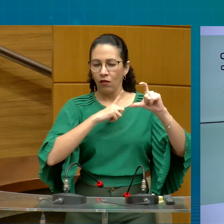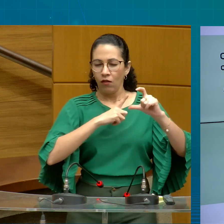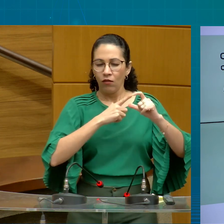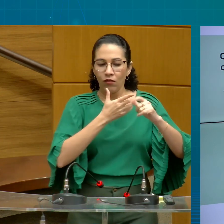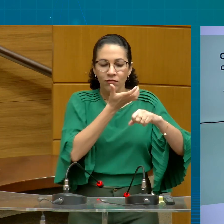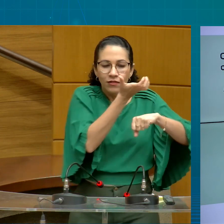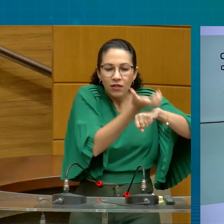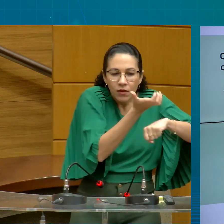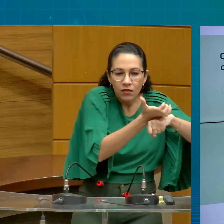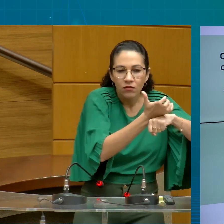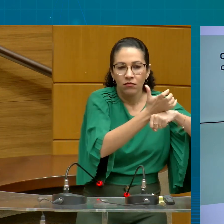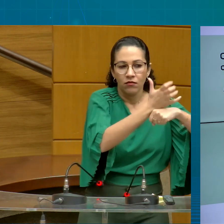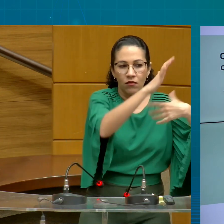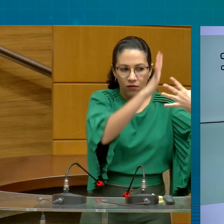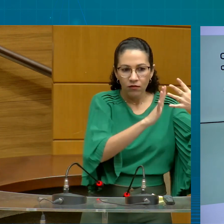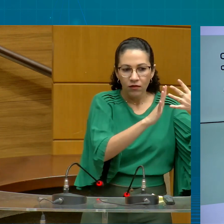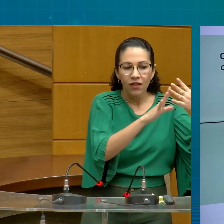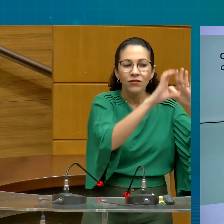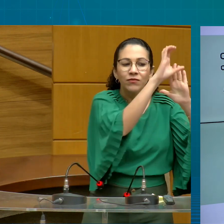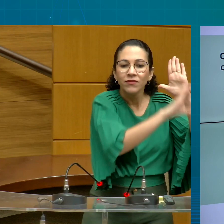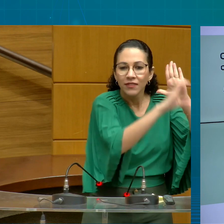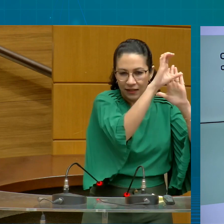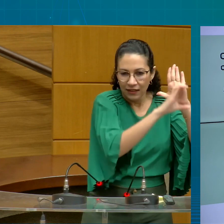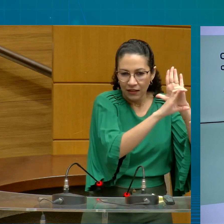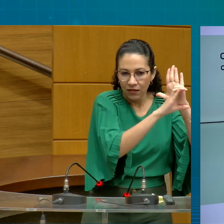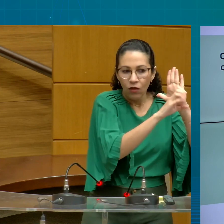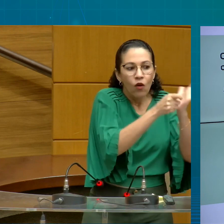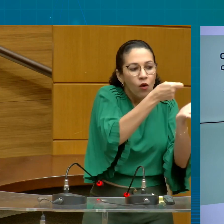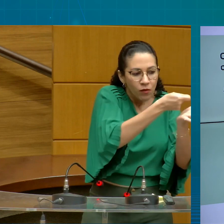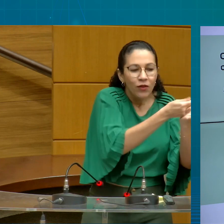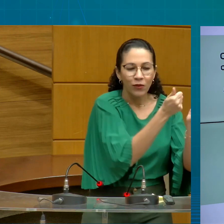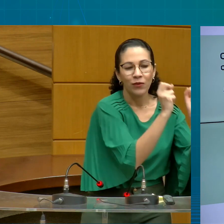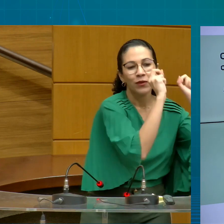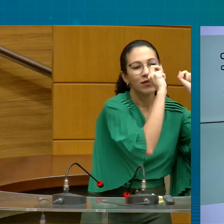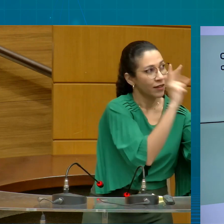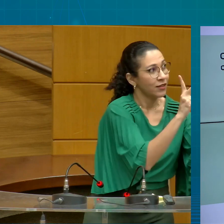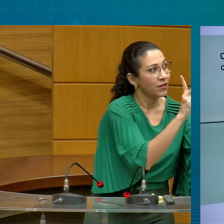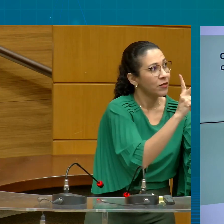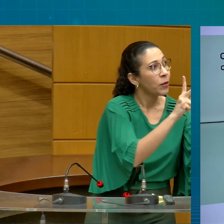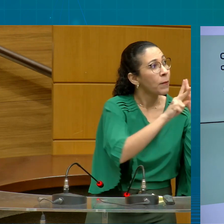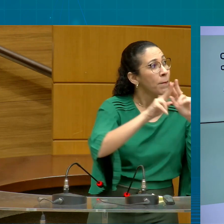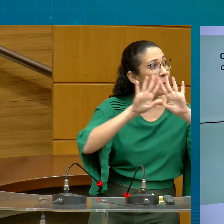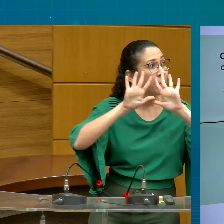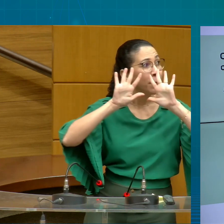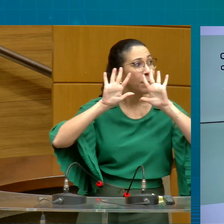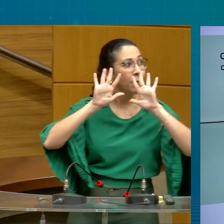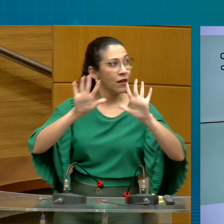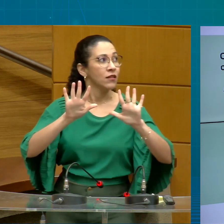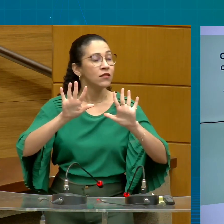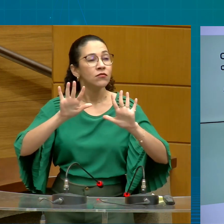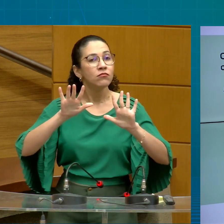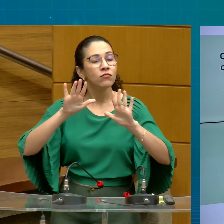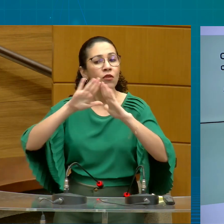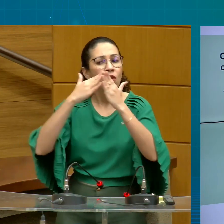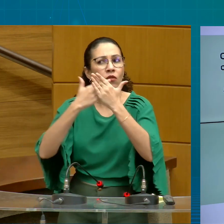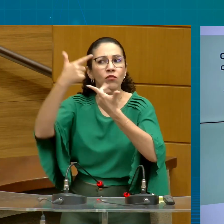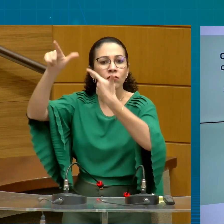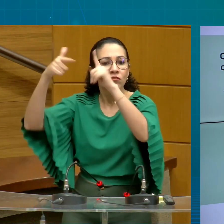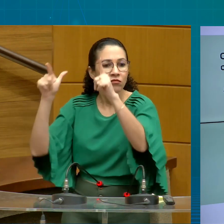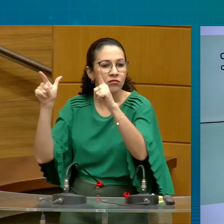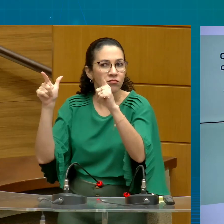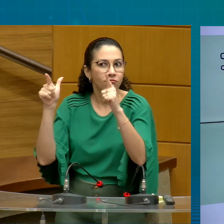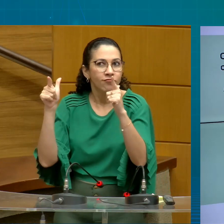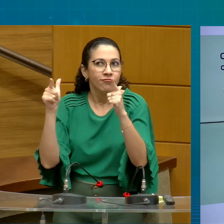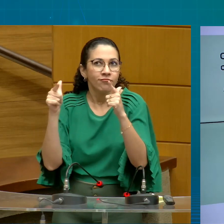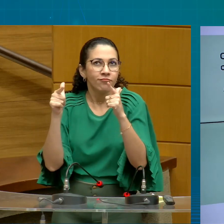percebemos, né, a questão do bilinguismo ainda como uma matéria obrigatória, num currículo, né, como sendo obrigatório ali em